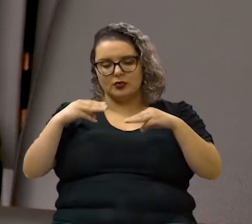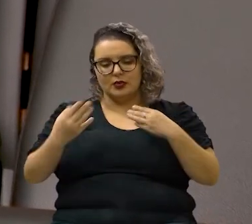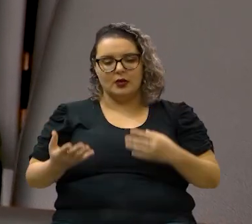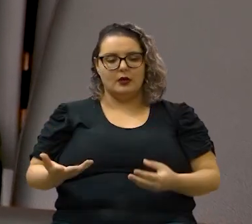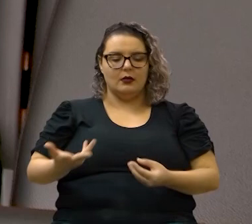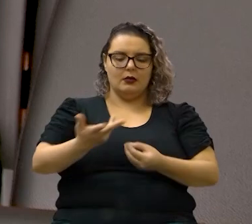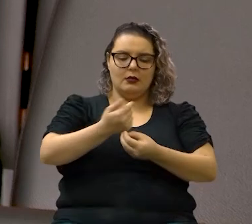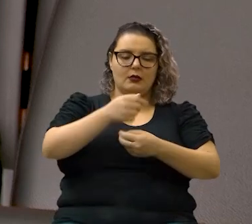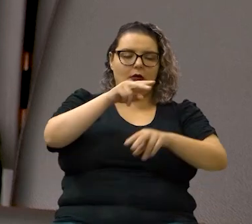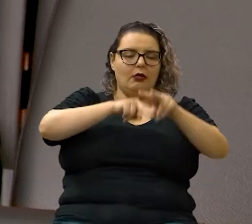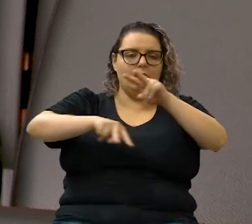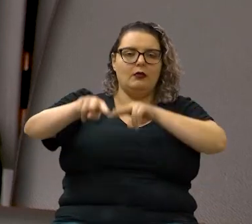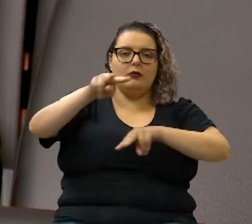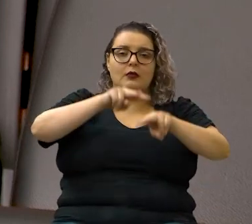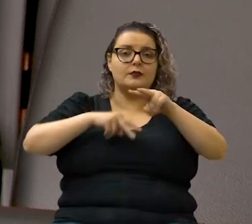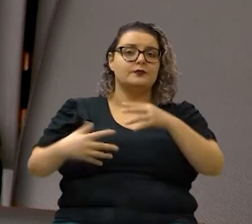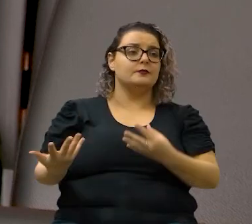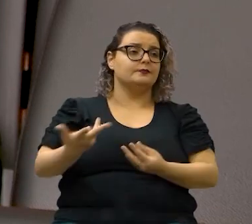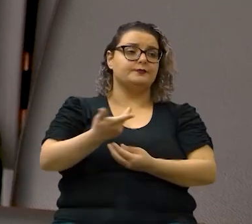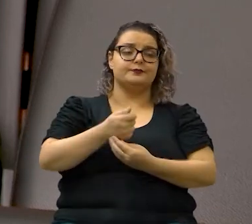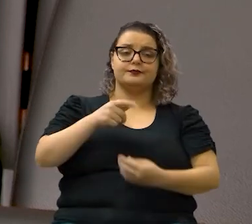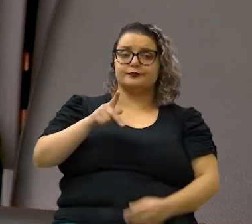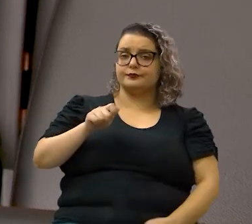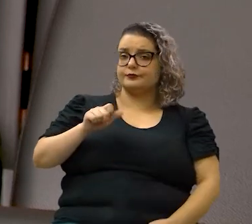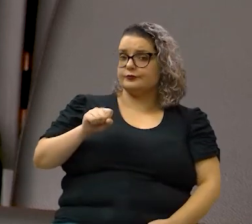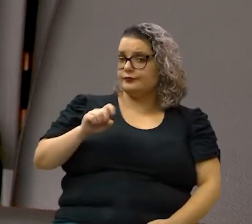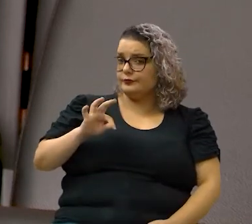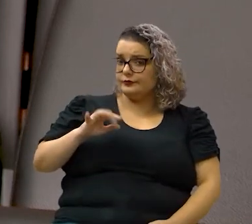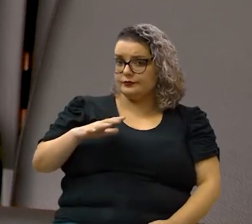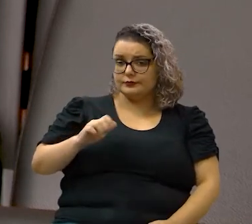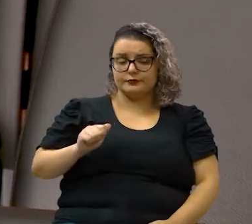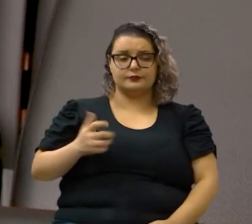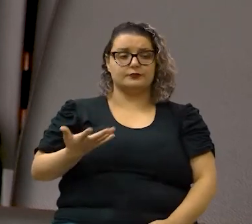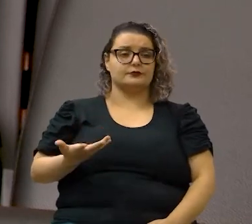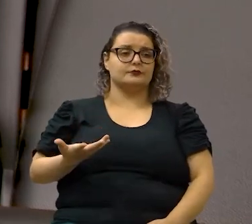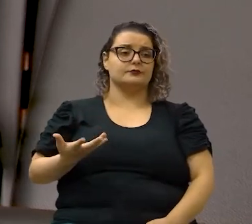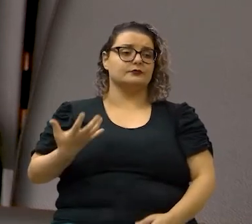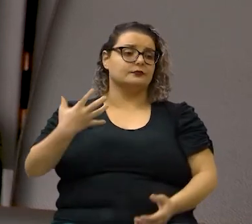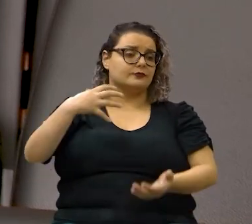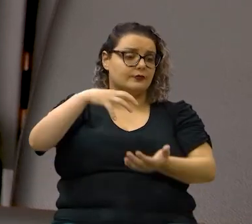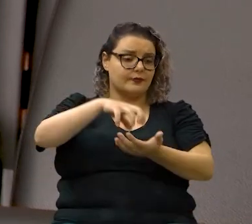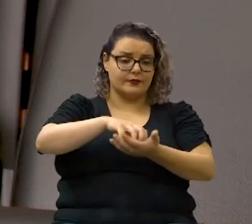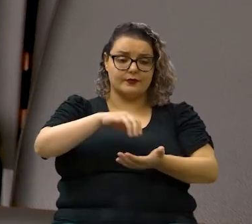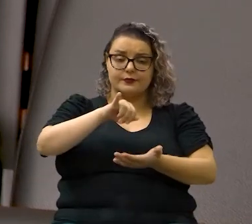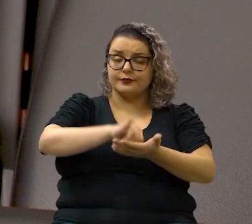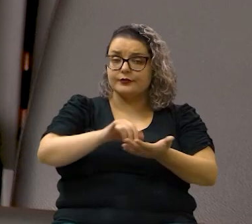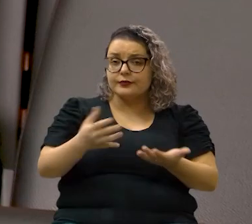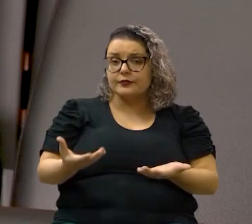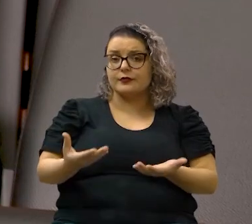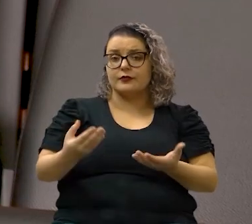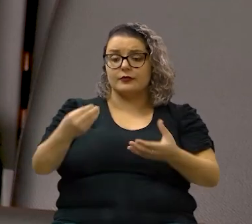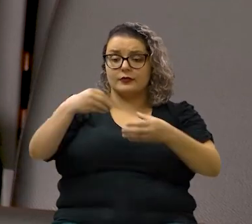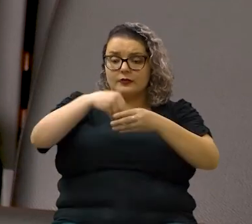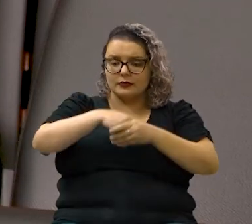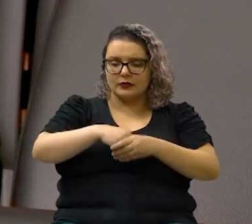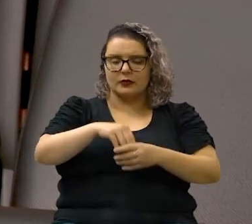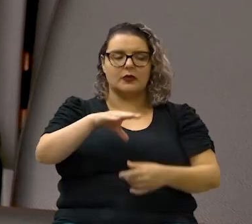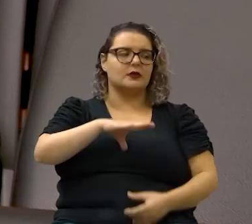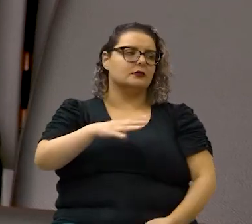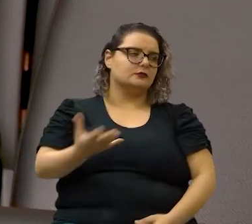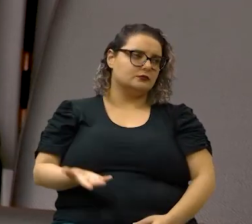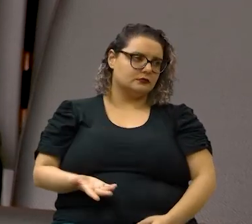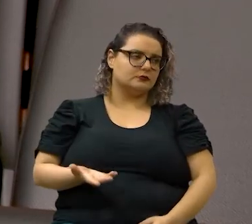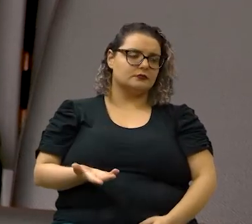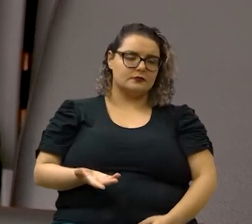música, para artes visuais, para artes plásticas, no centro da cidade, né? No coração da